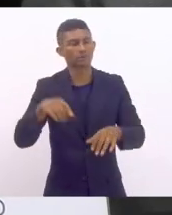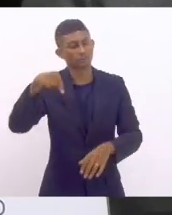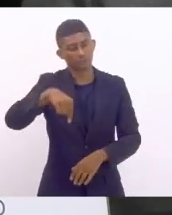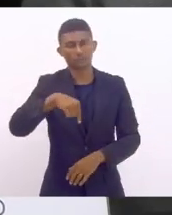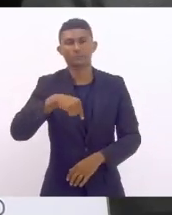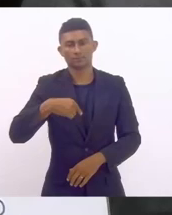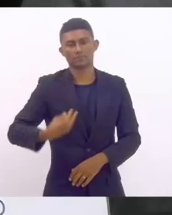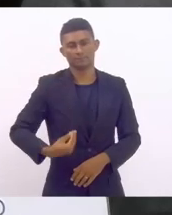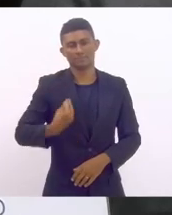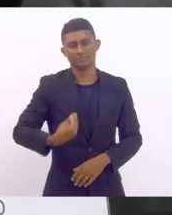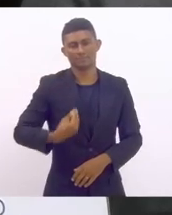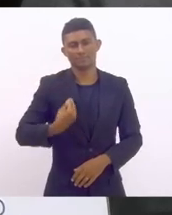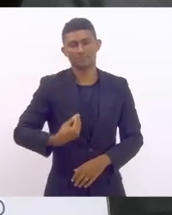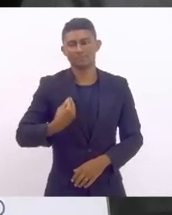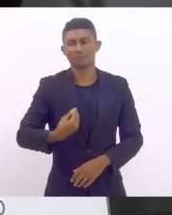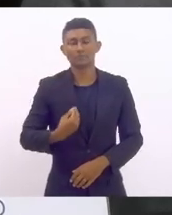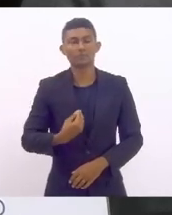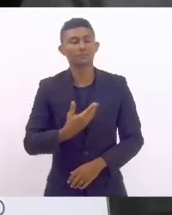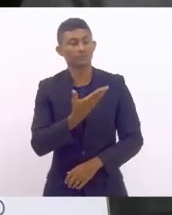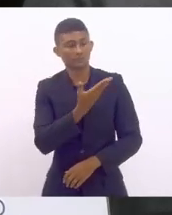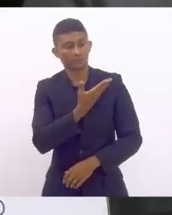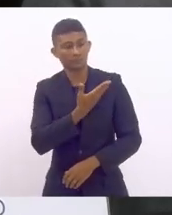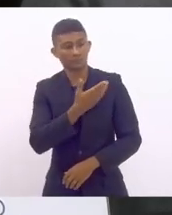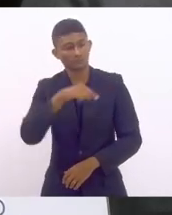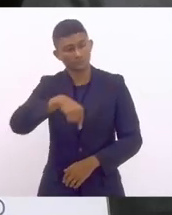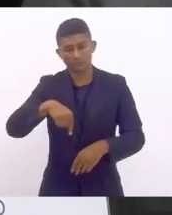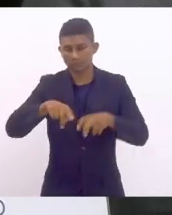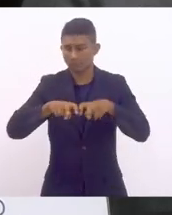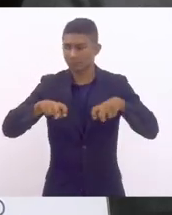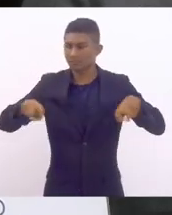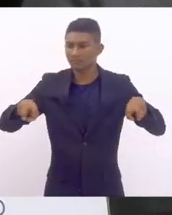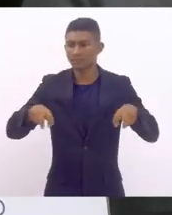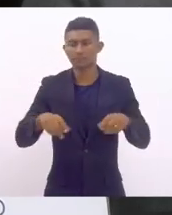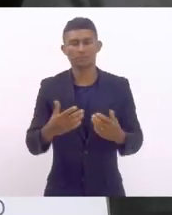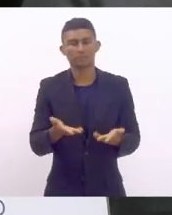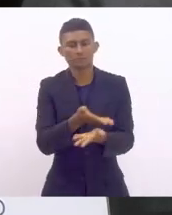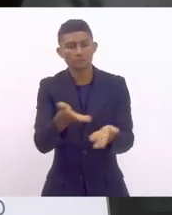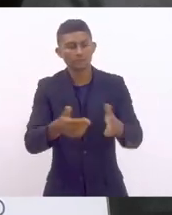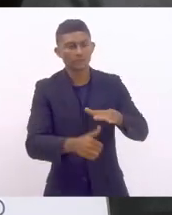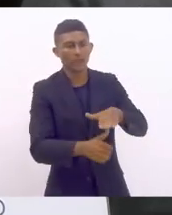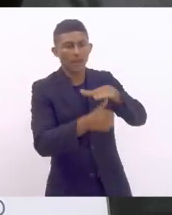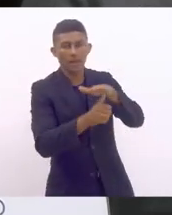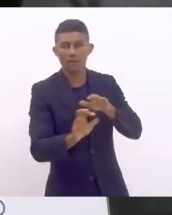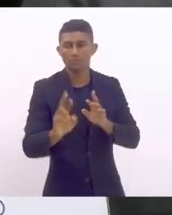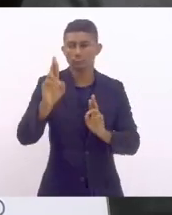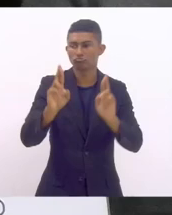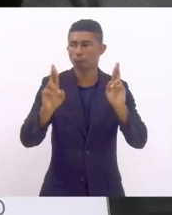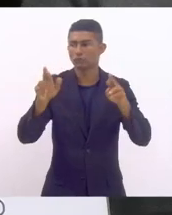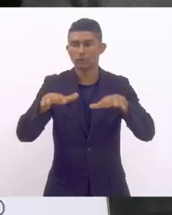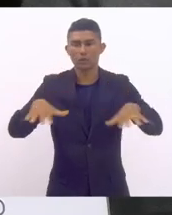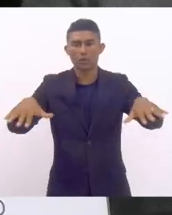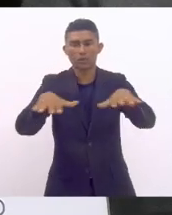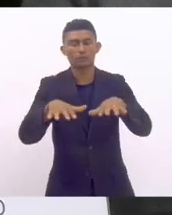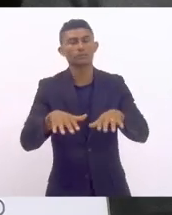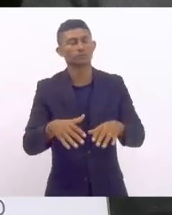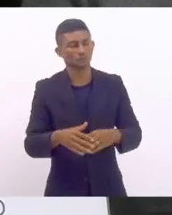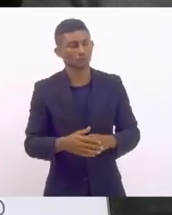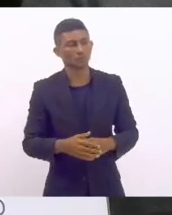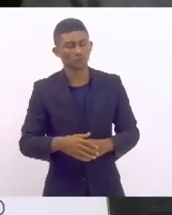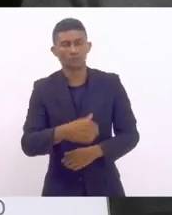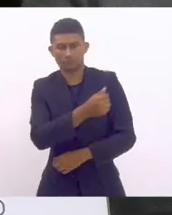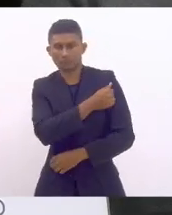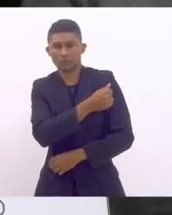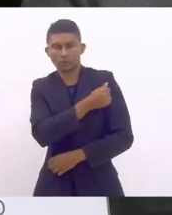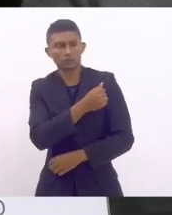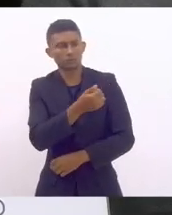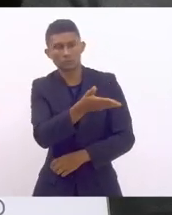presente nos nossos colegas aqui de mesa mais reitores estudantes enfim e